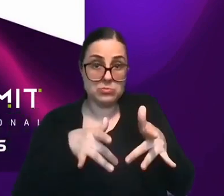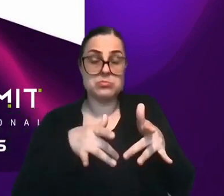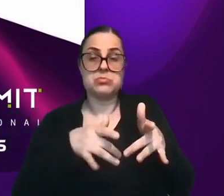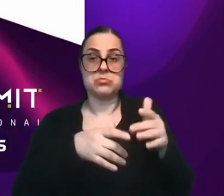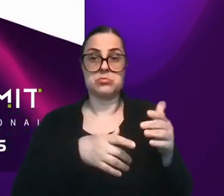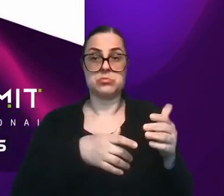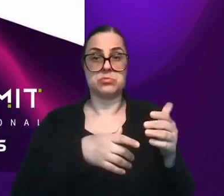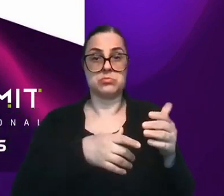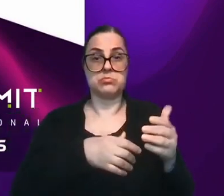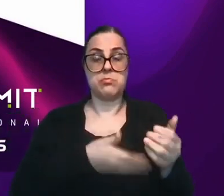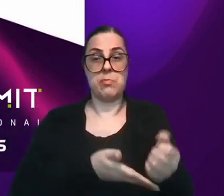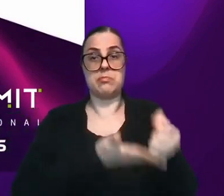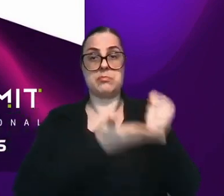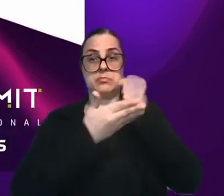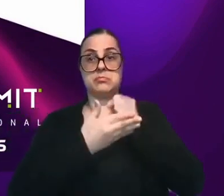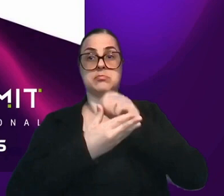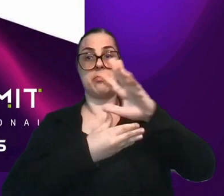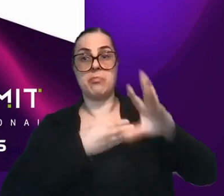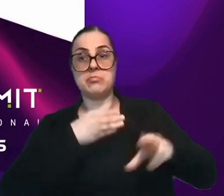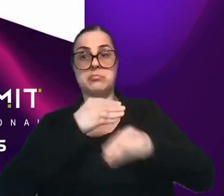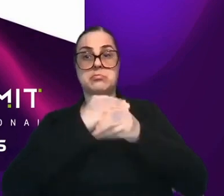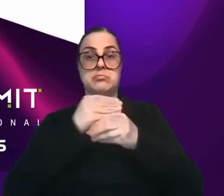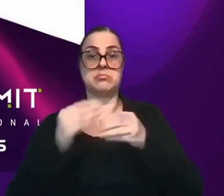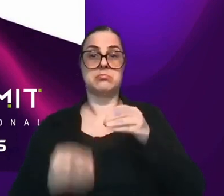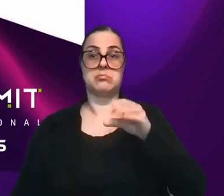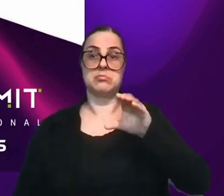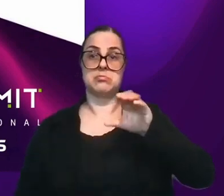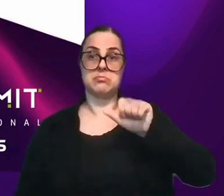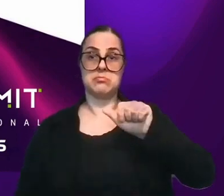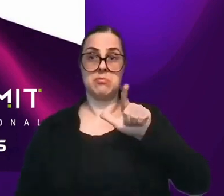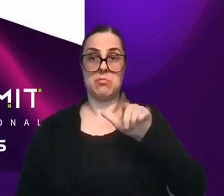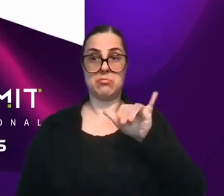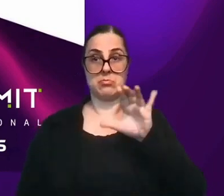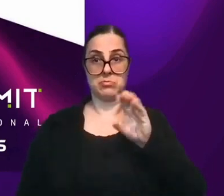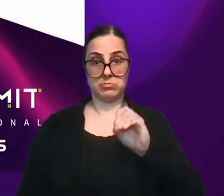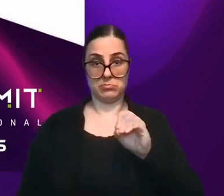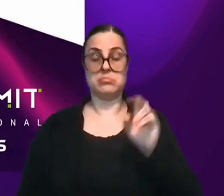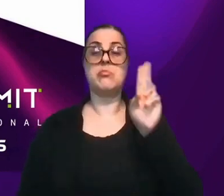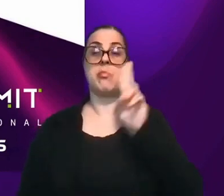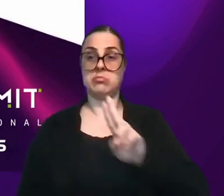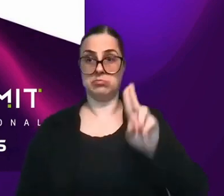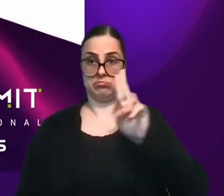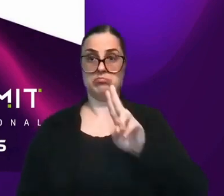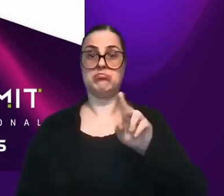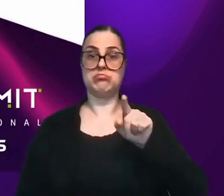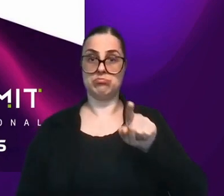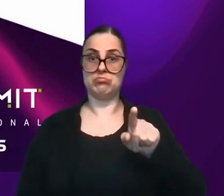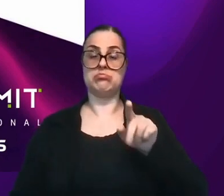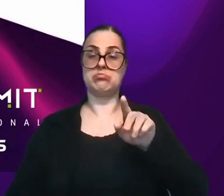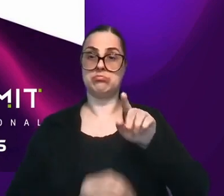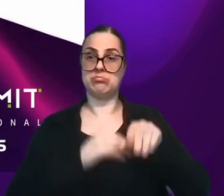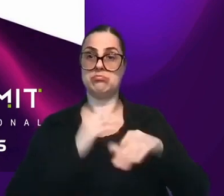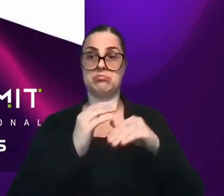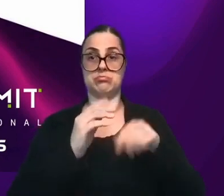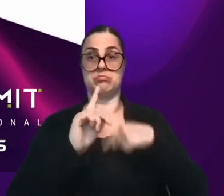geração de podemos ter 3 bicarbonatos e uma economia de um cálcio.